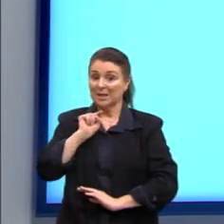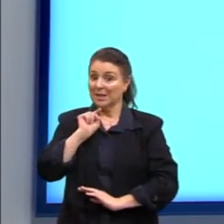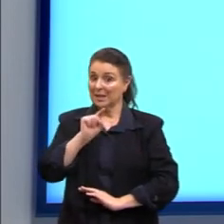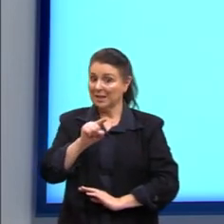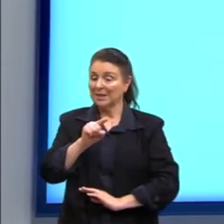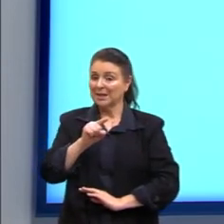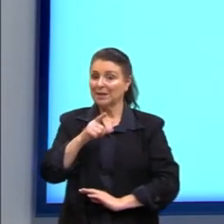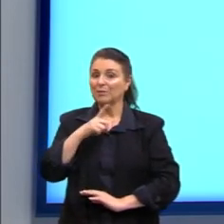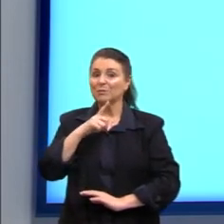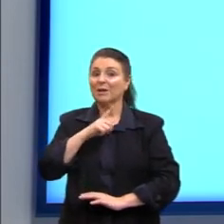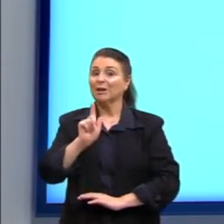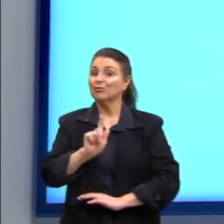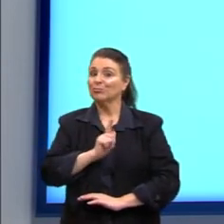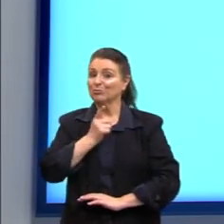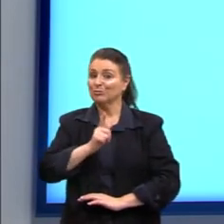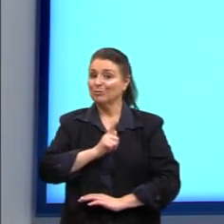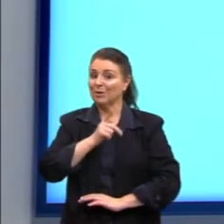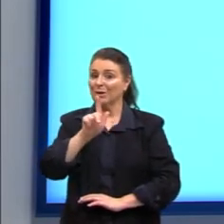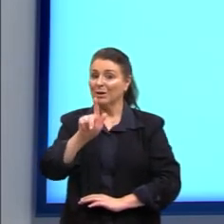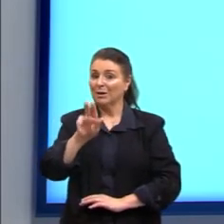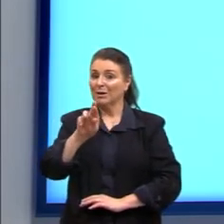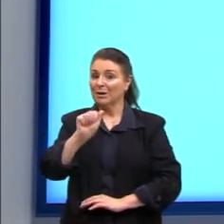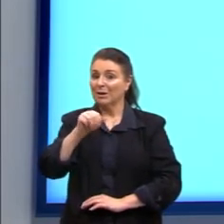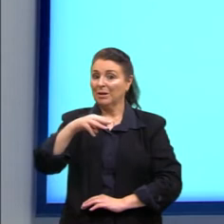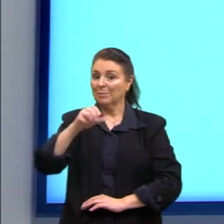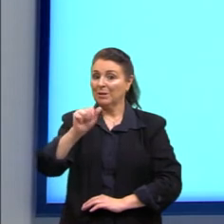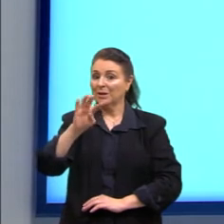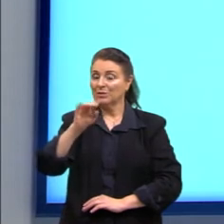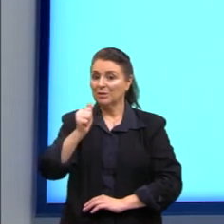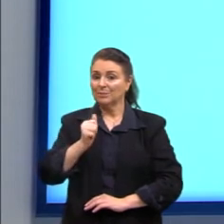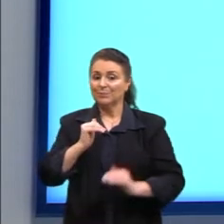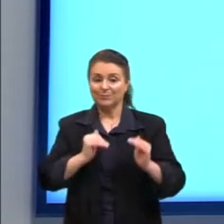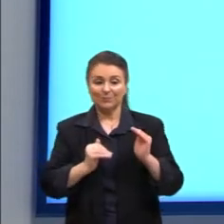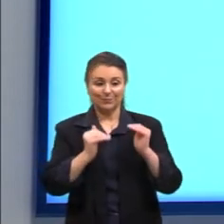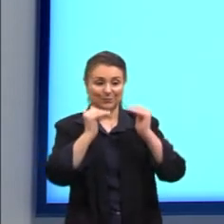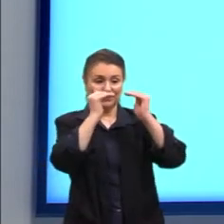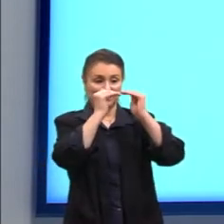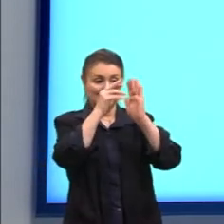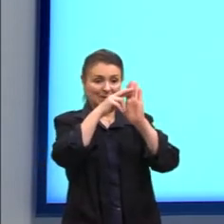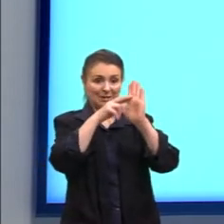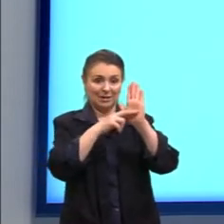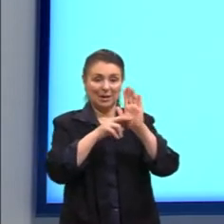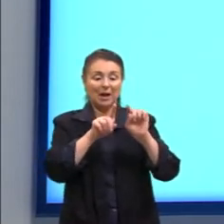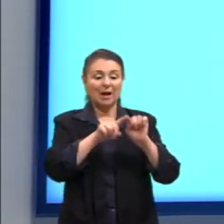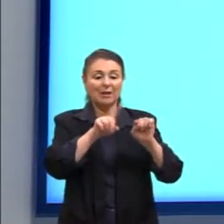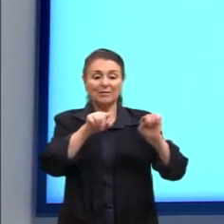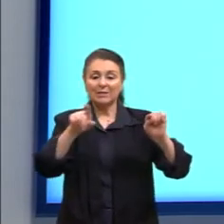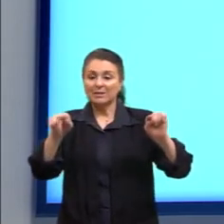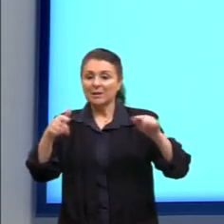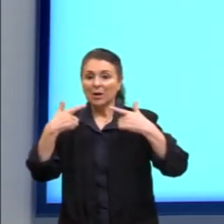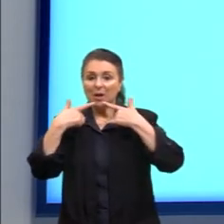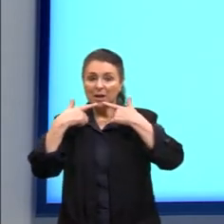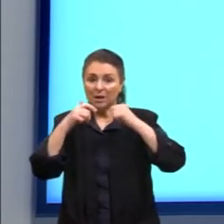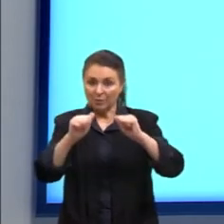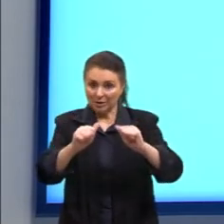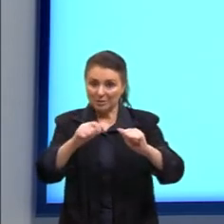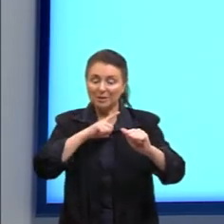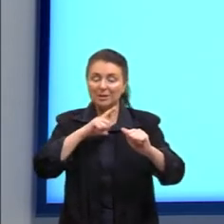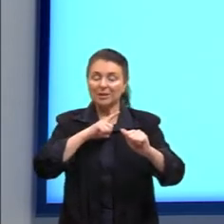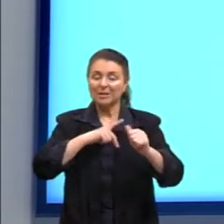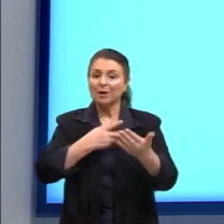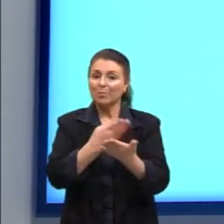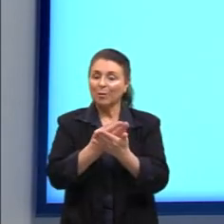de gramática mesmo, né? Falando ali em norma culta, variação linguística, a gente também tem uma aula